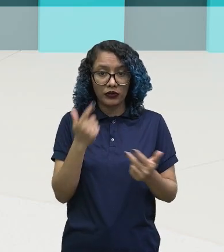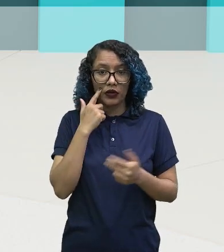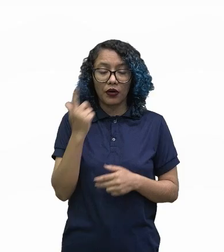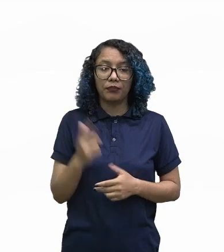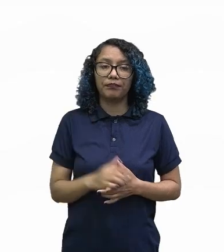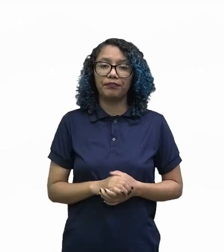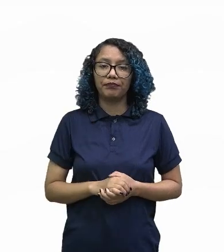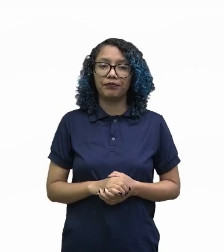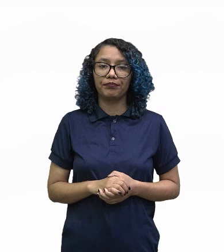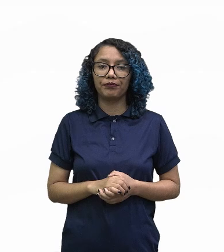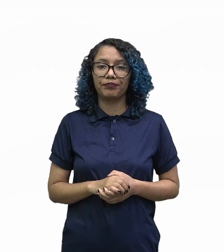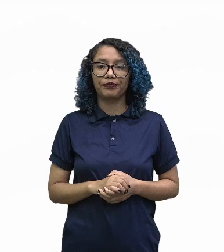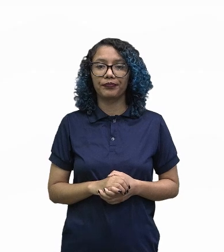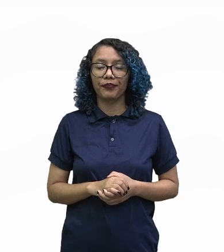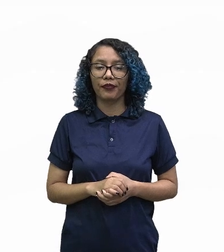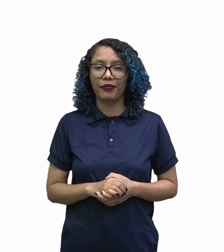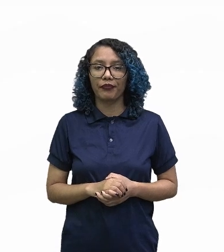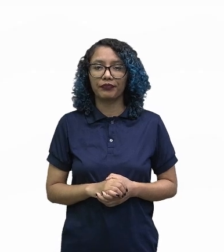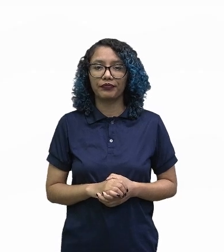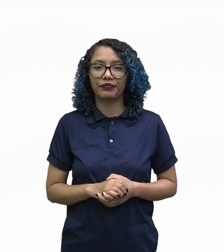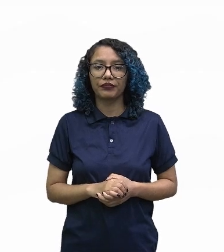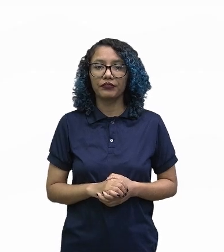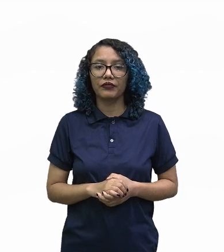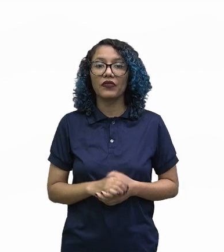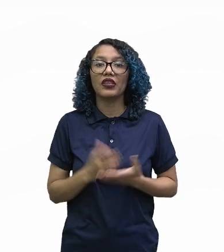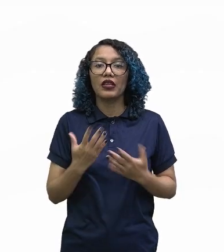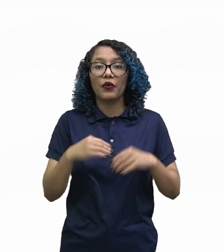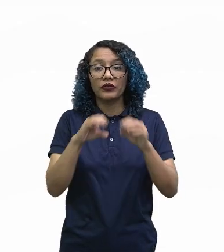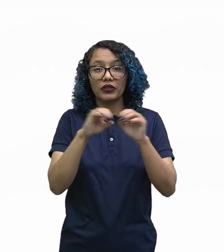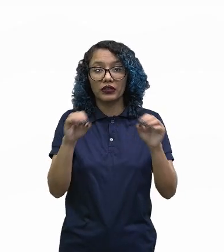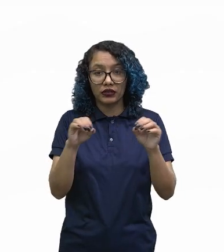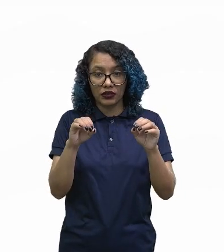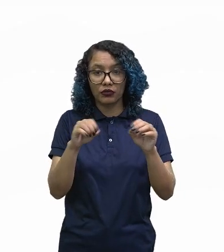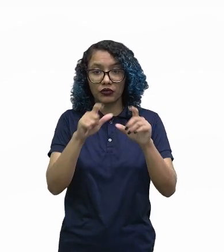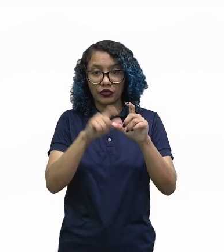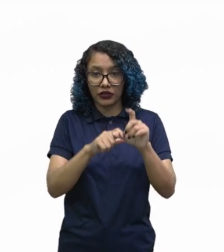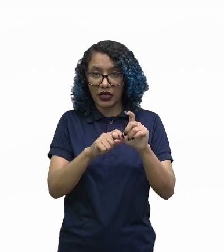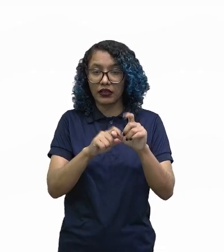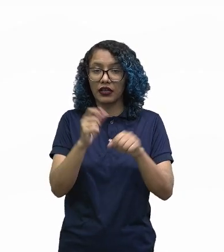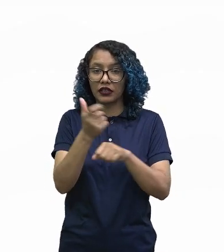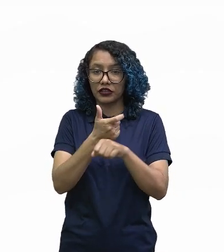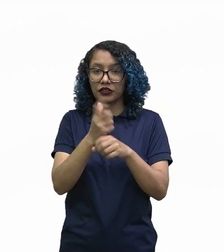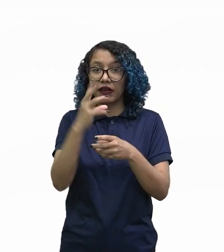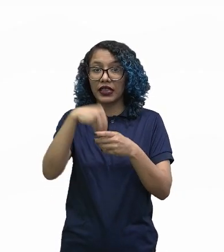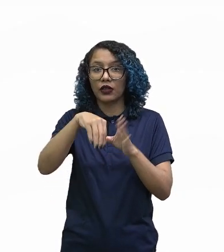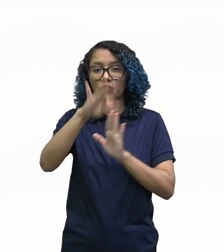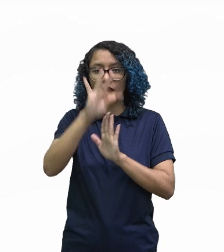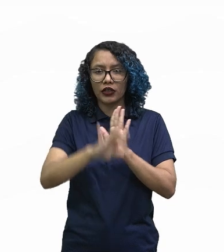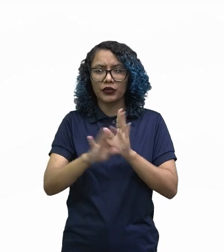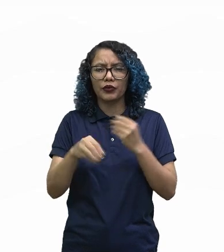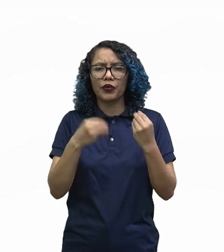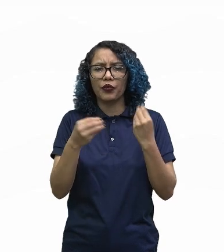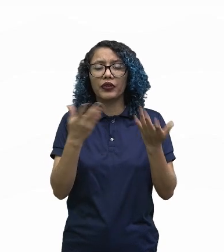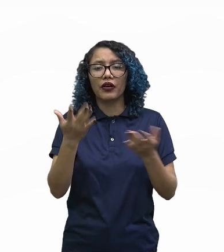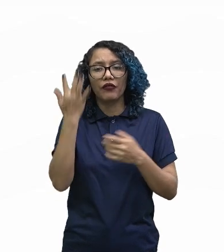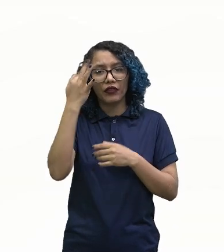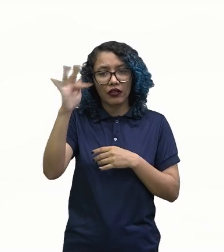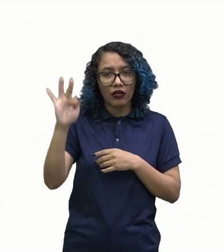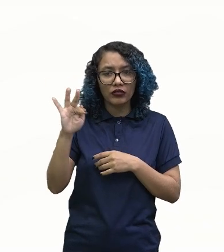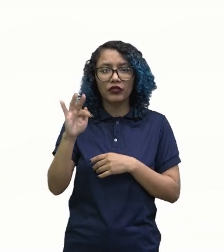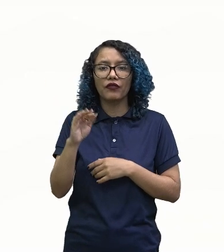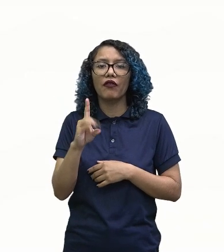comigo. Então, orações subordinadas adjetivas no texto. Para o filósofo